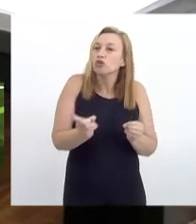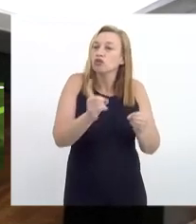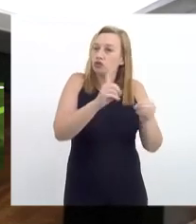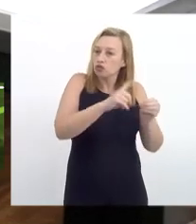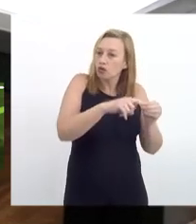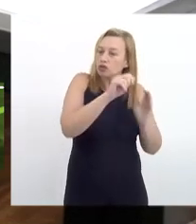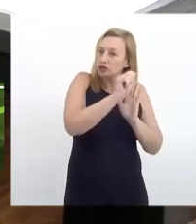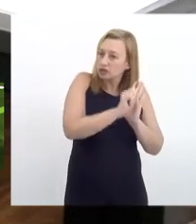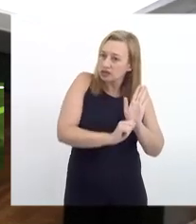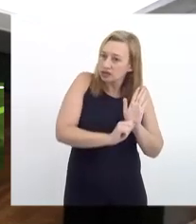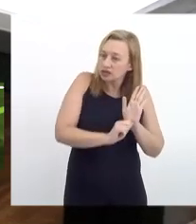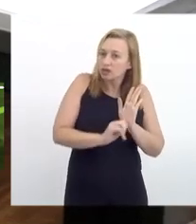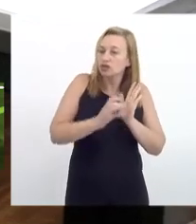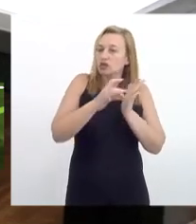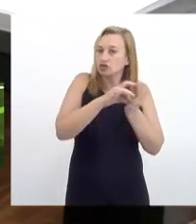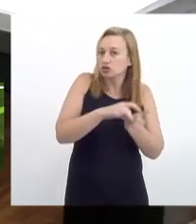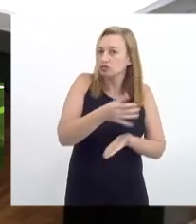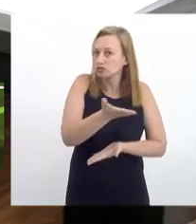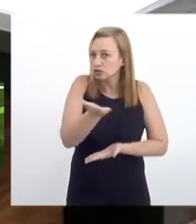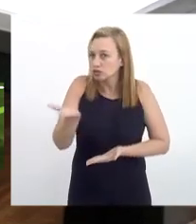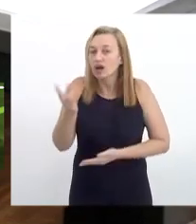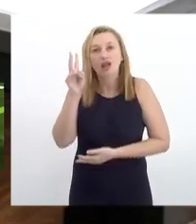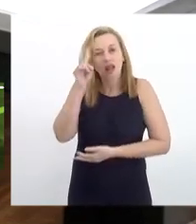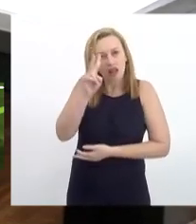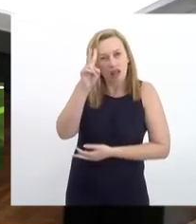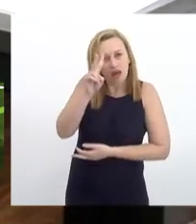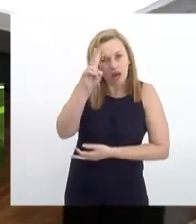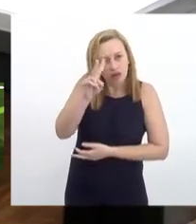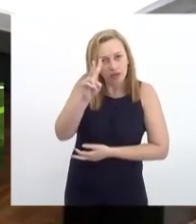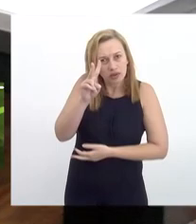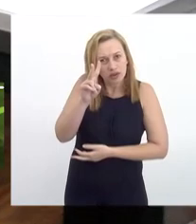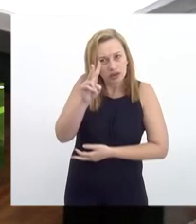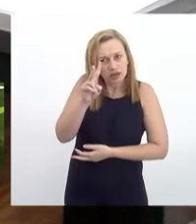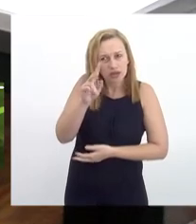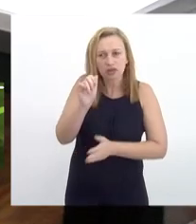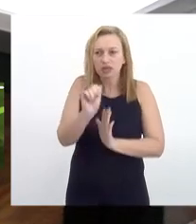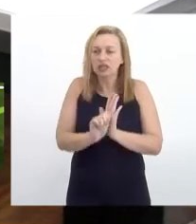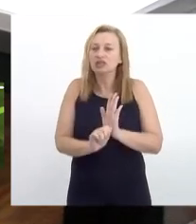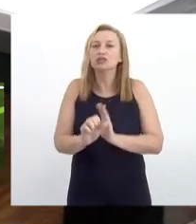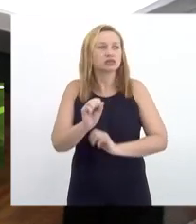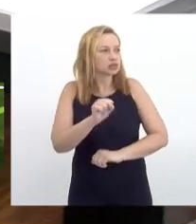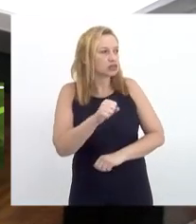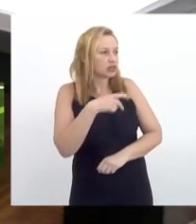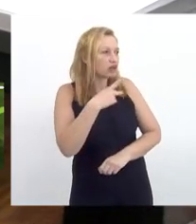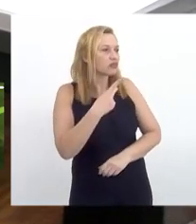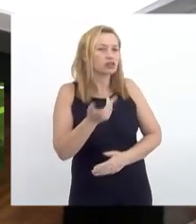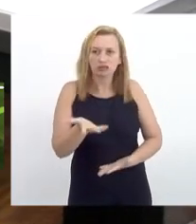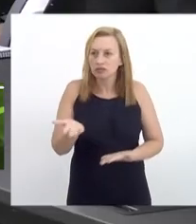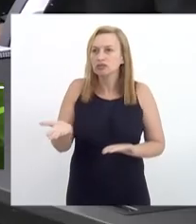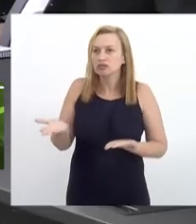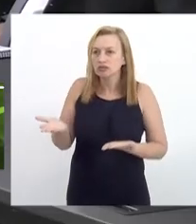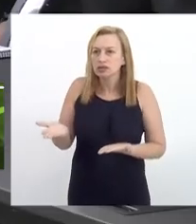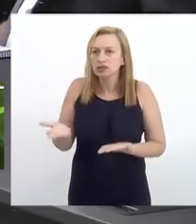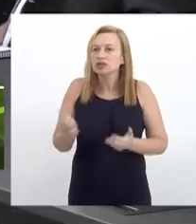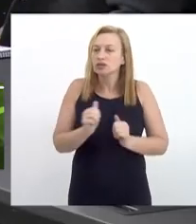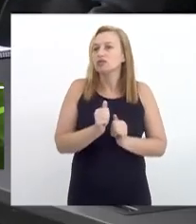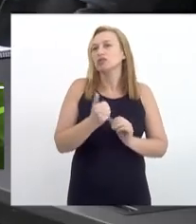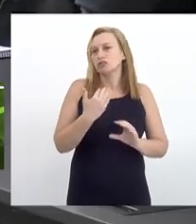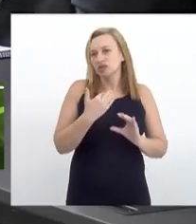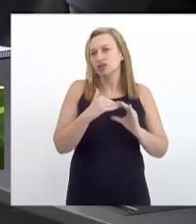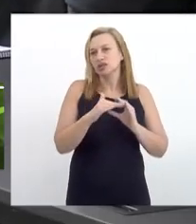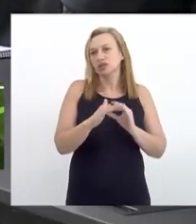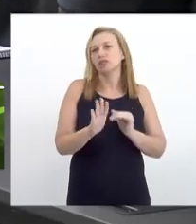redação original dos senhores. Lembra da redação original? Estava falando para o Nelson exatamente isso. Então vamos encaminhar